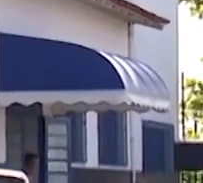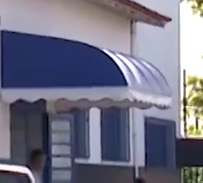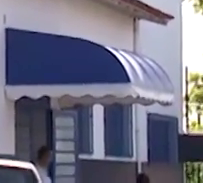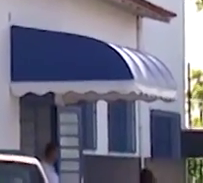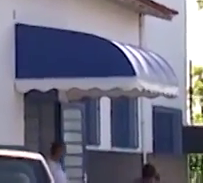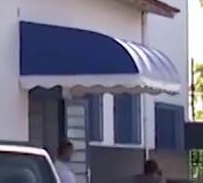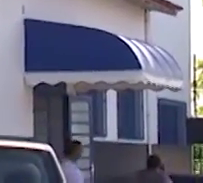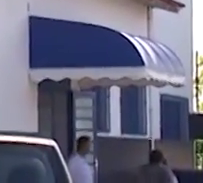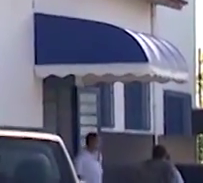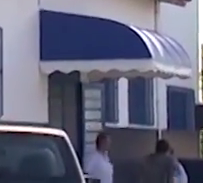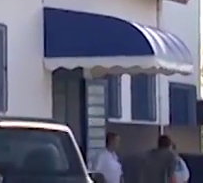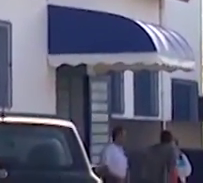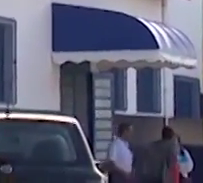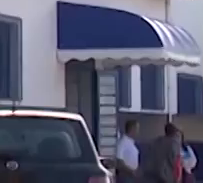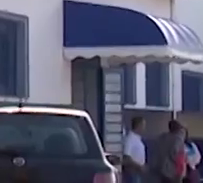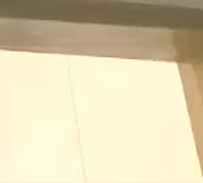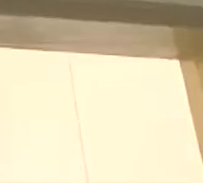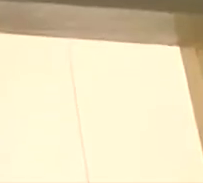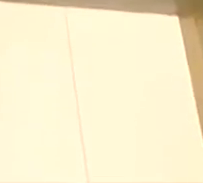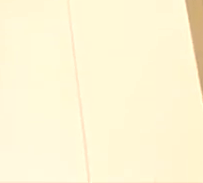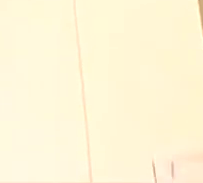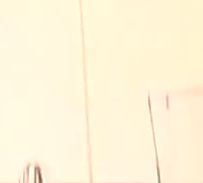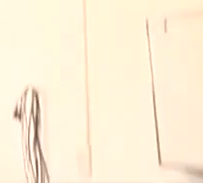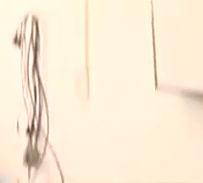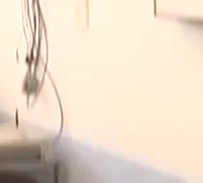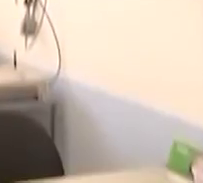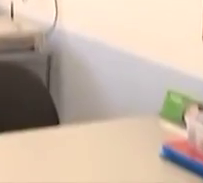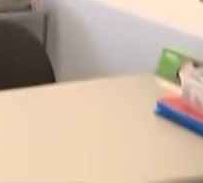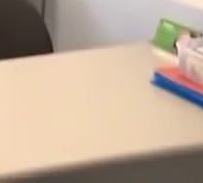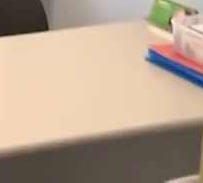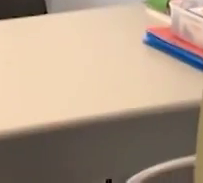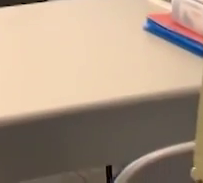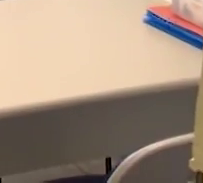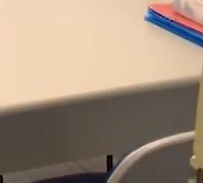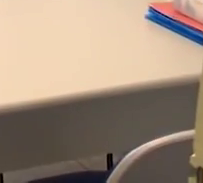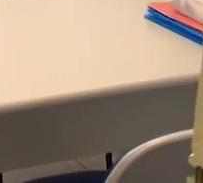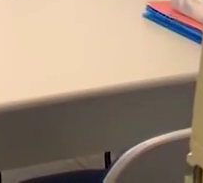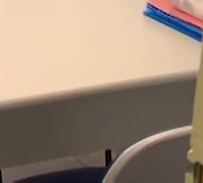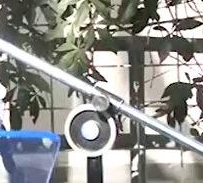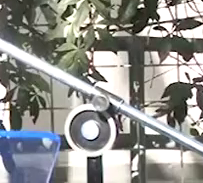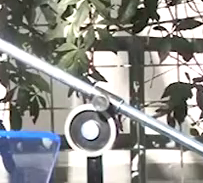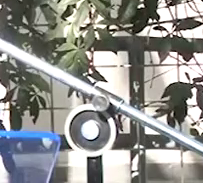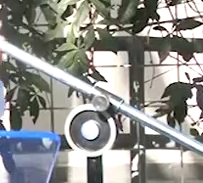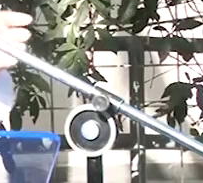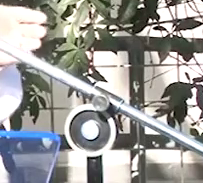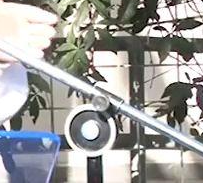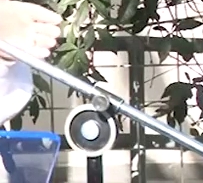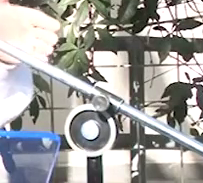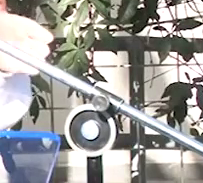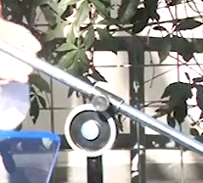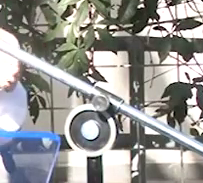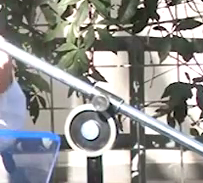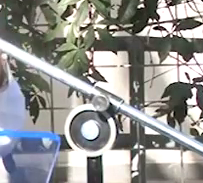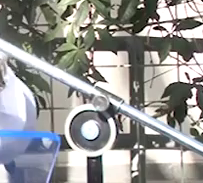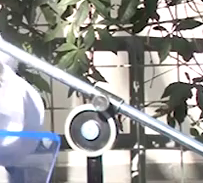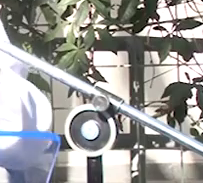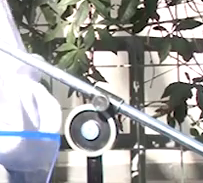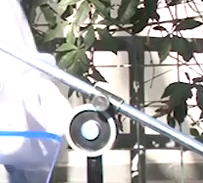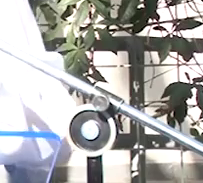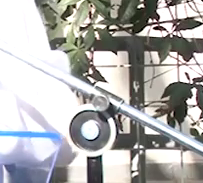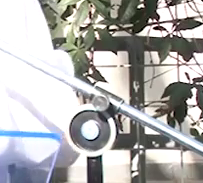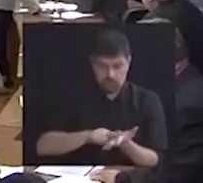de Saúde um relatório técnico das obras nas unidades básicas de saúde da cidade na gestão do prefeito